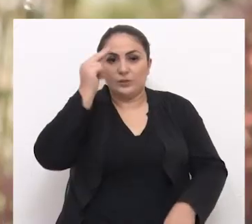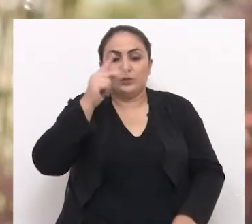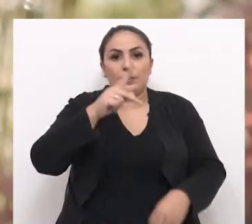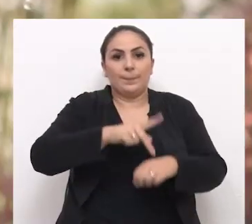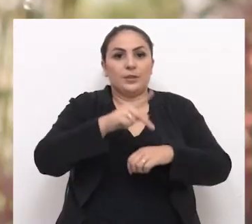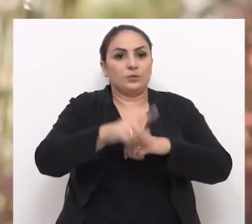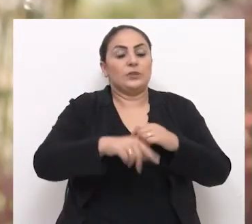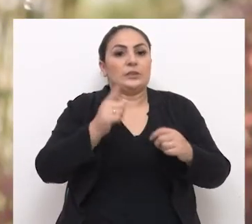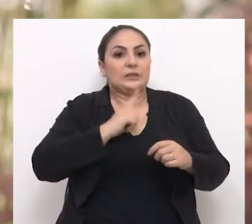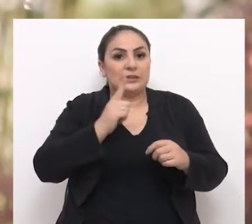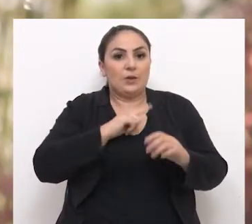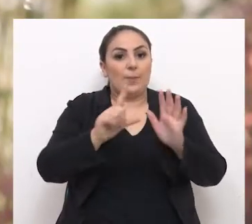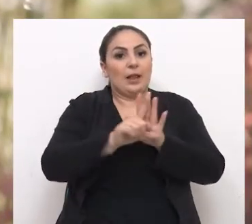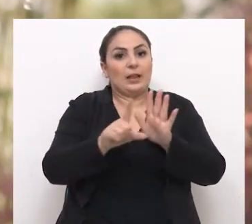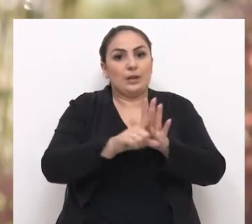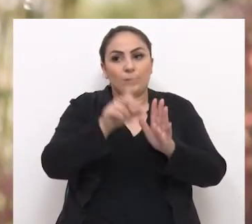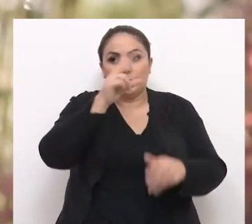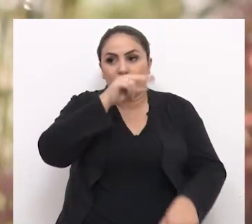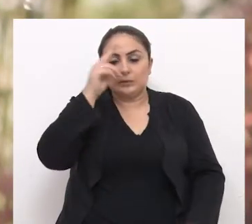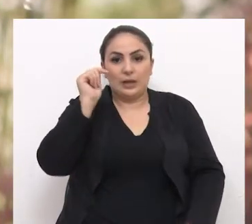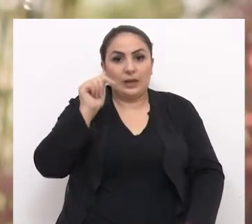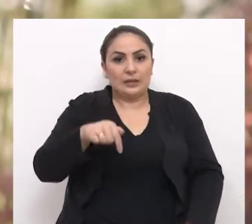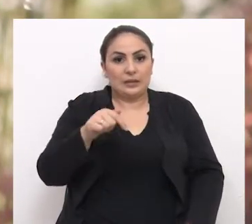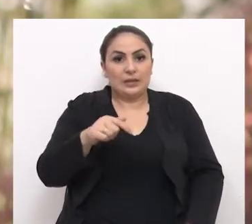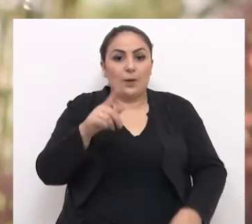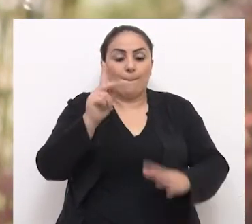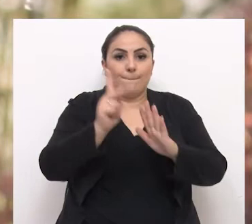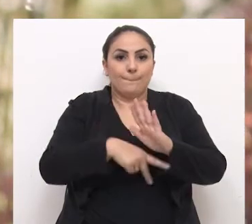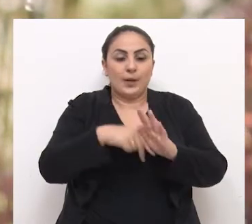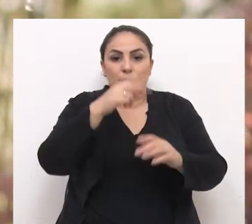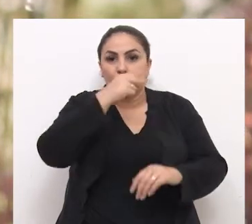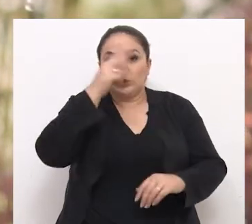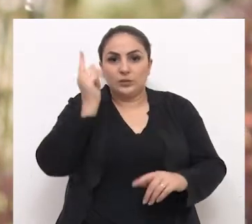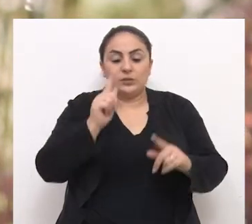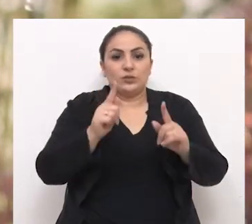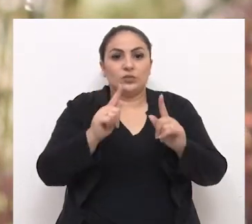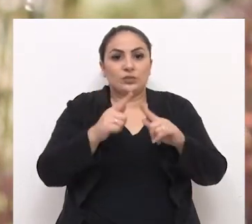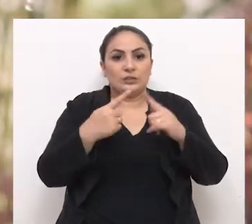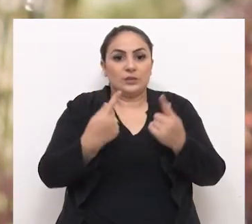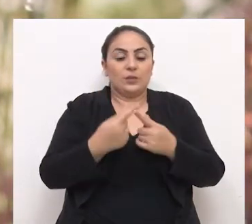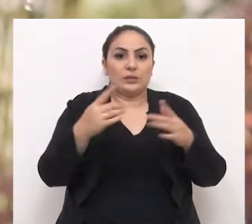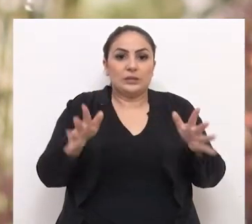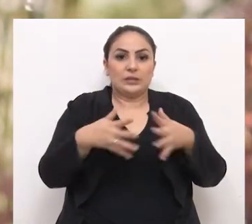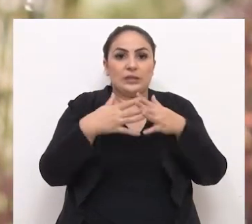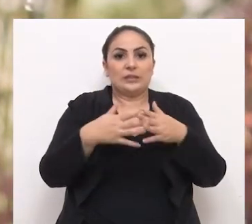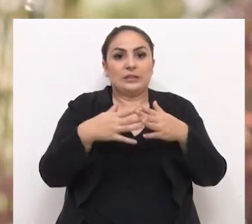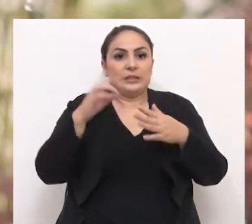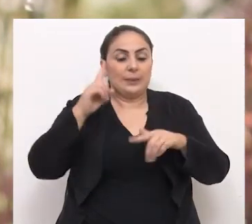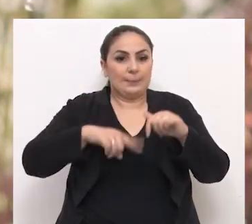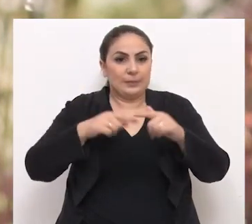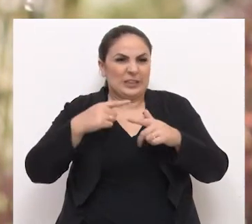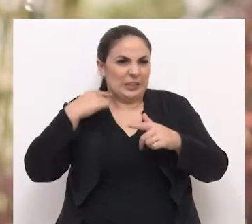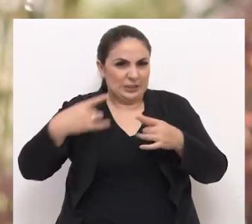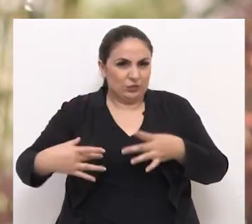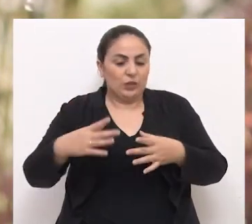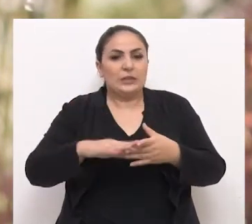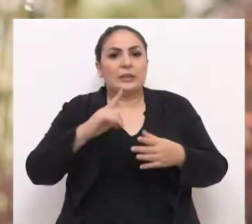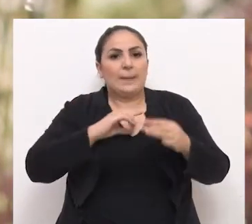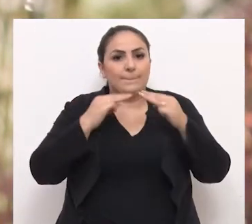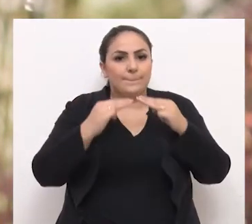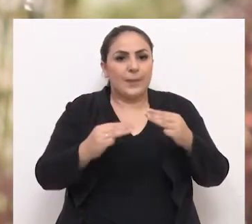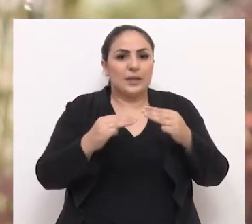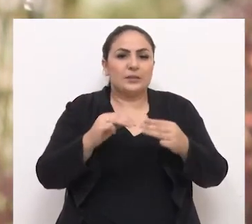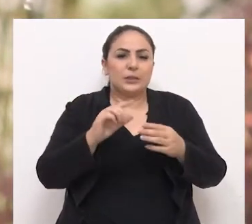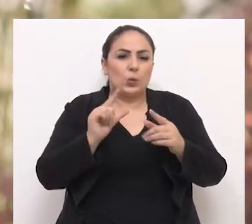A Prefeitura de Passo Fundo possui uma legislação municipal aqui que é o Plano Municipal de Gestão Integrada de Resíduos Sólidos. Nele